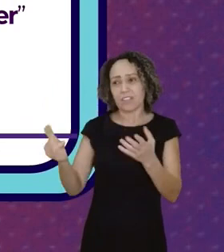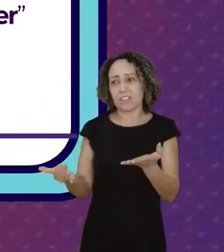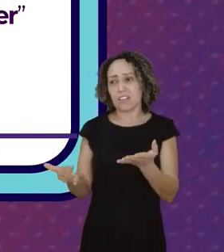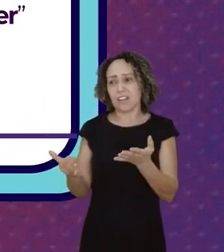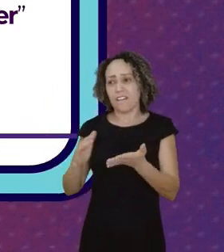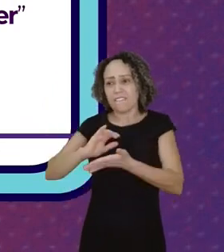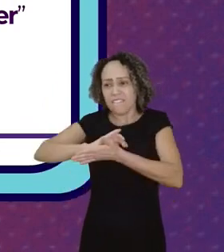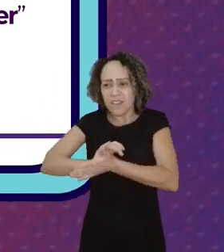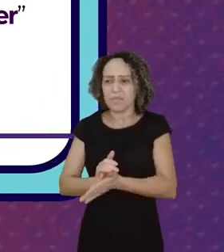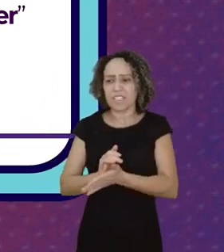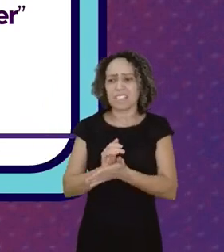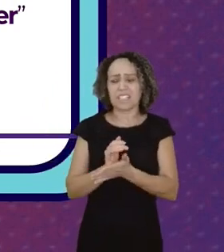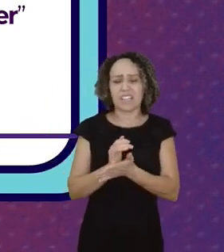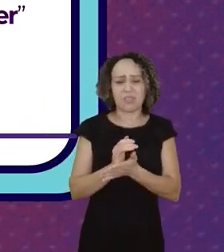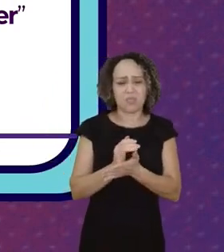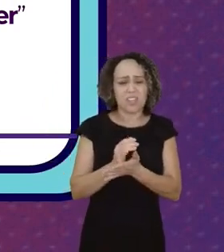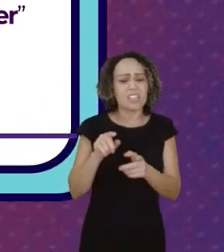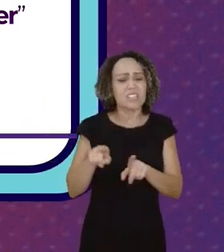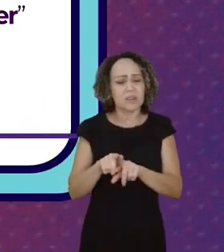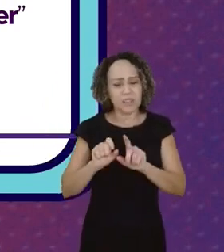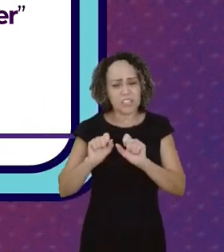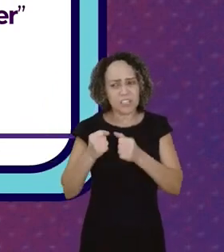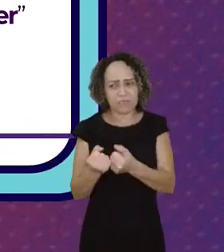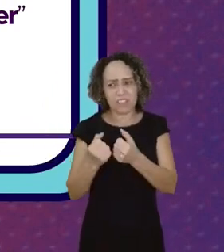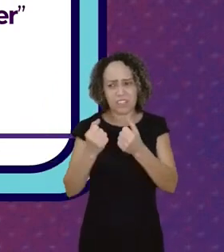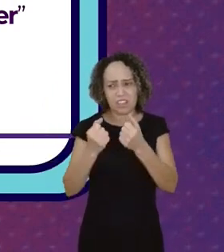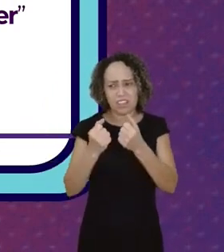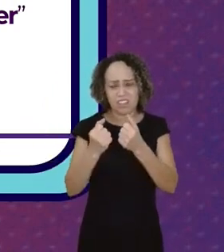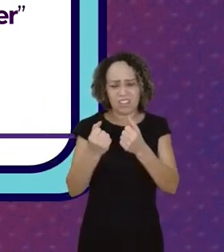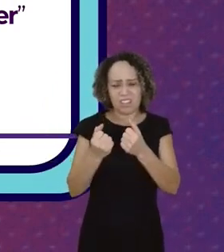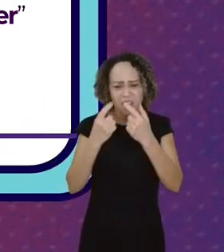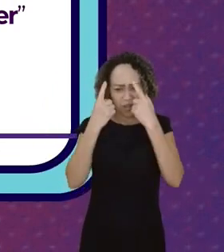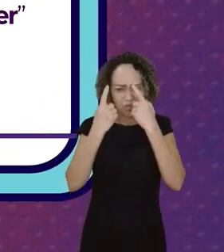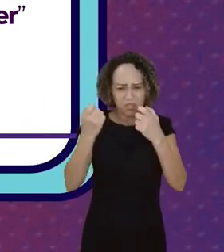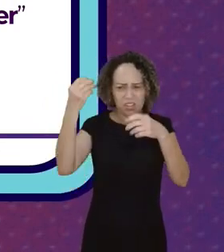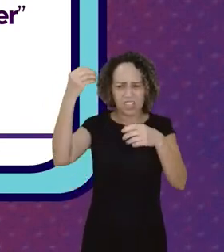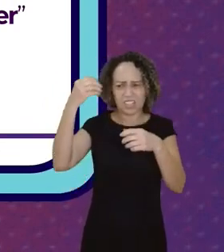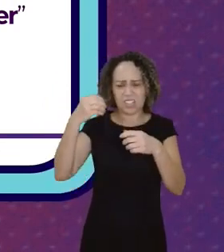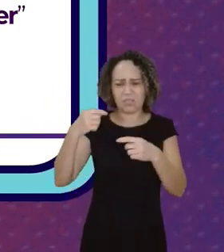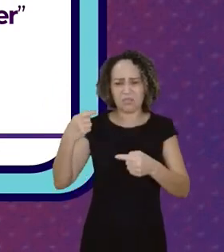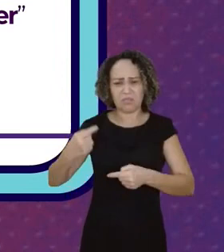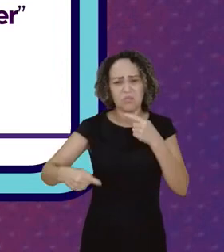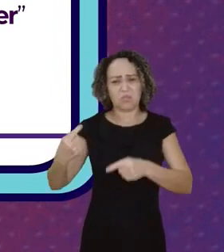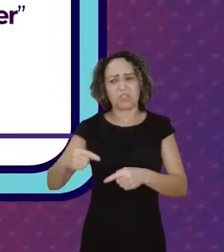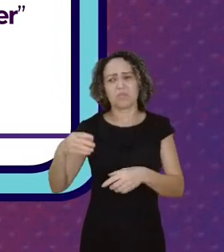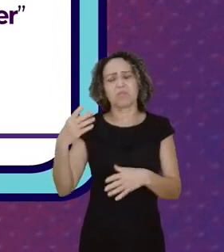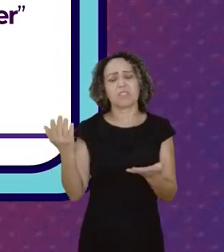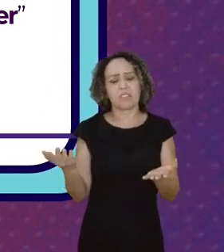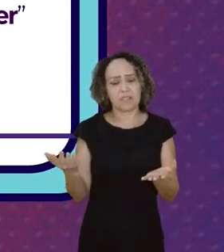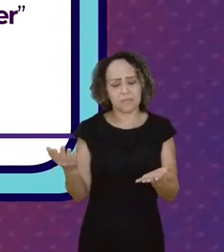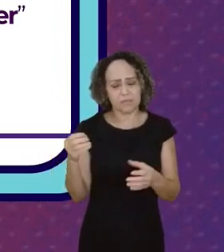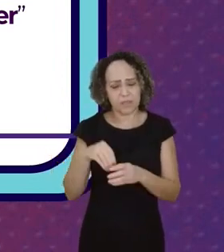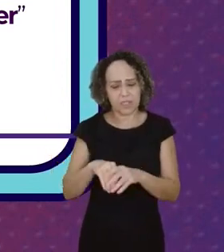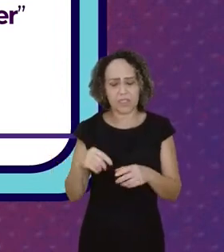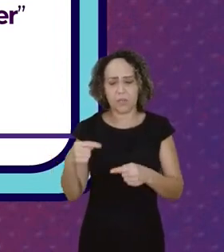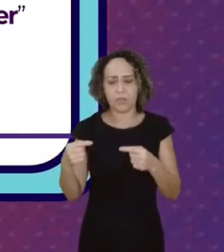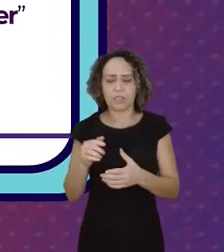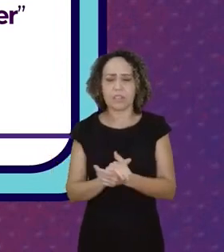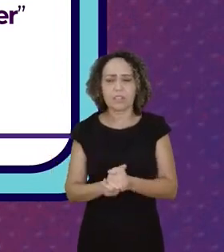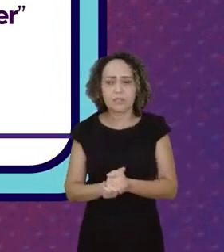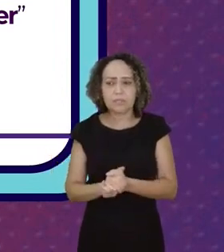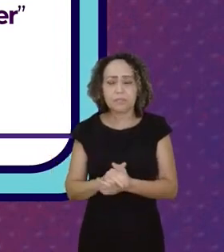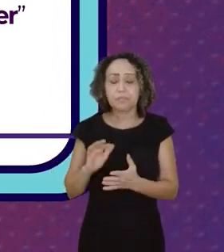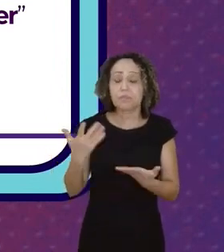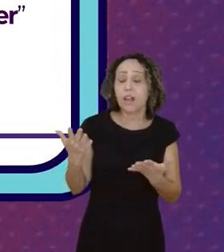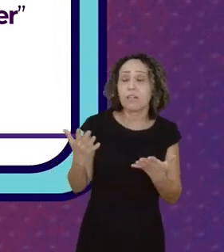Então, já que isso é aplicado para os partidos individualmente, a gente tem que pensar aí numa interpretação